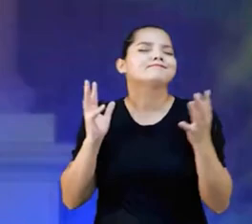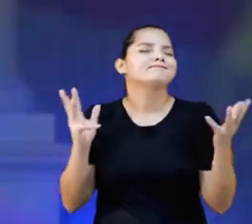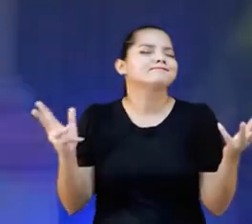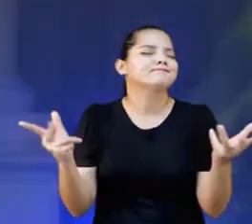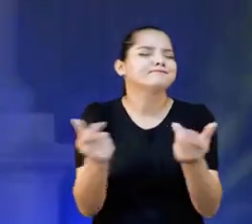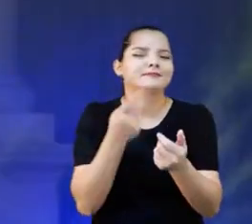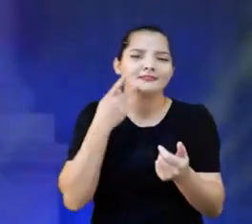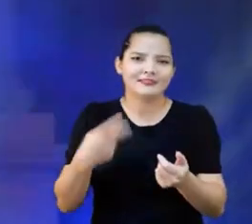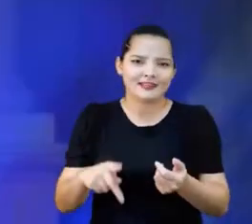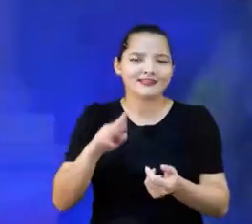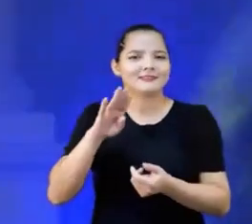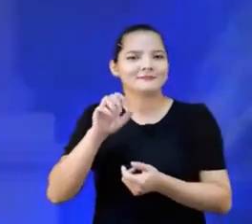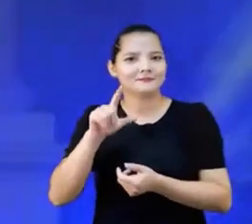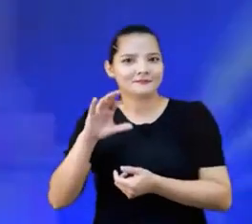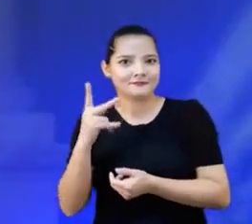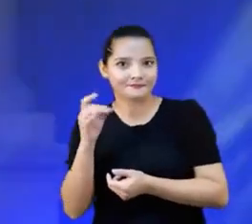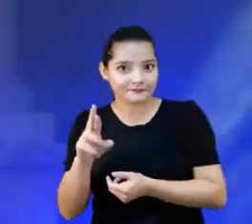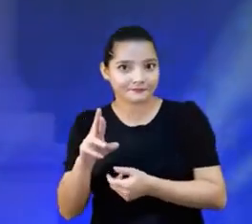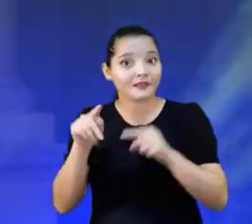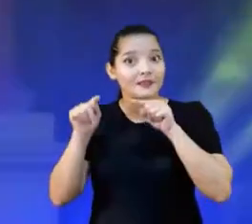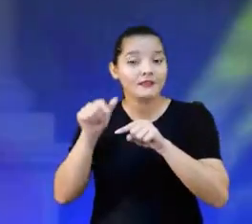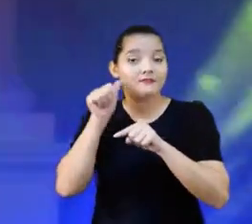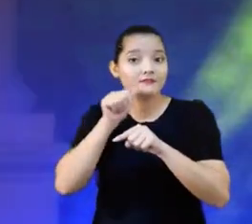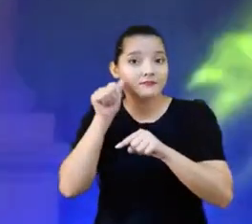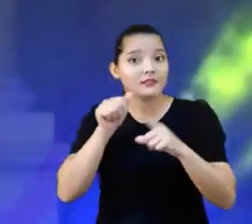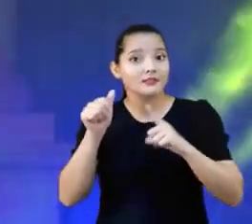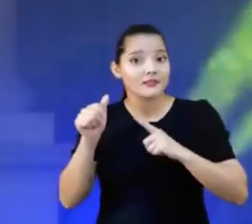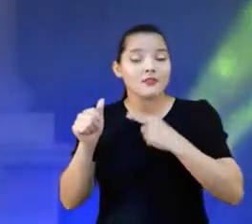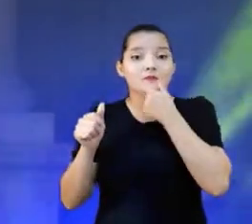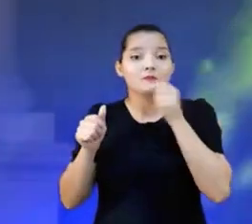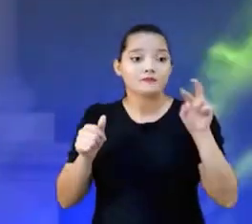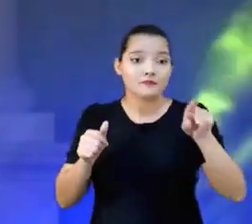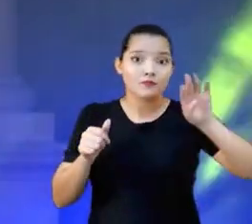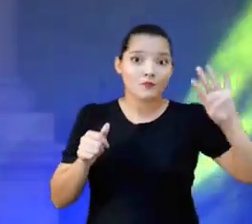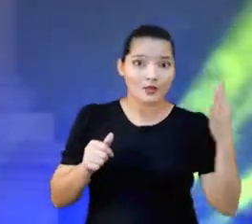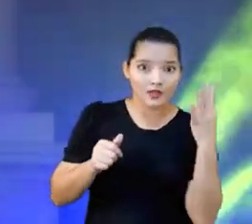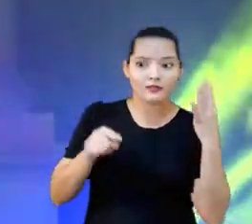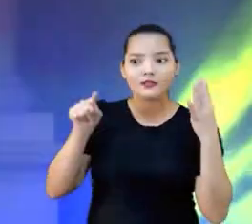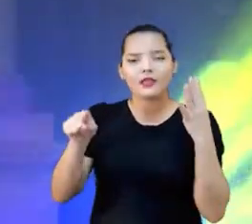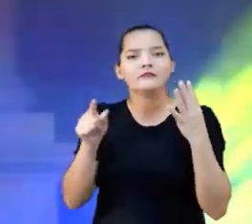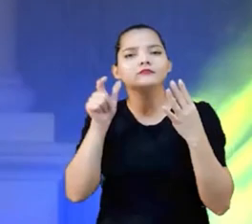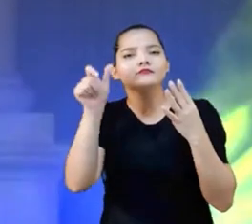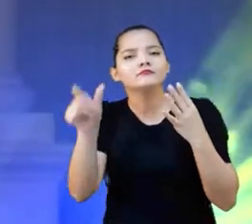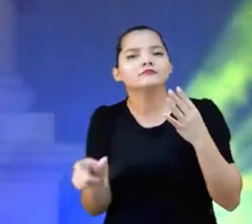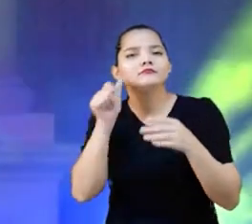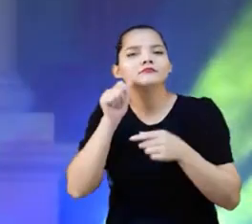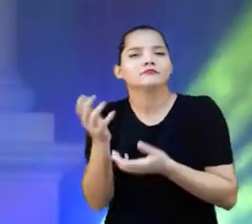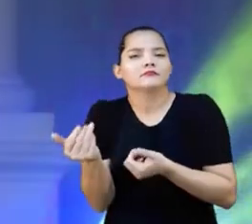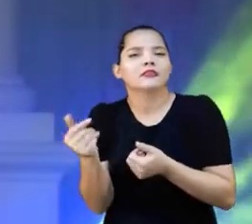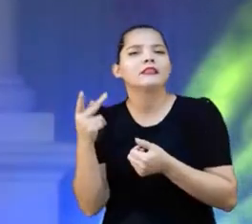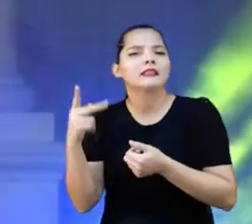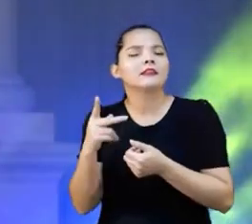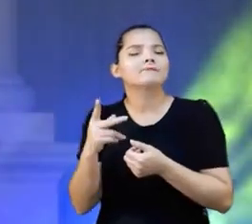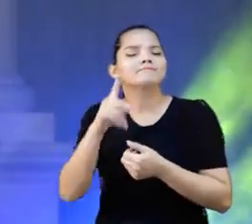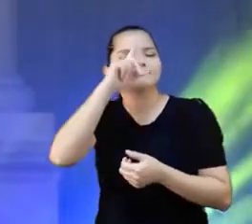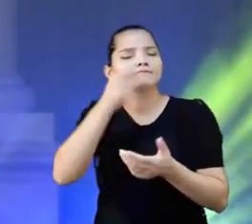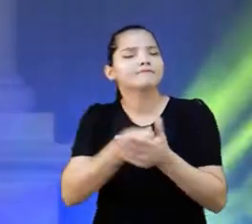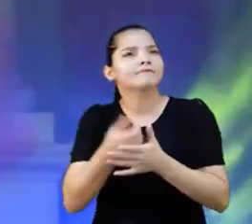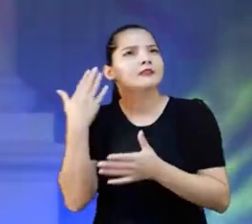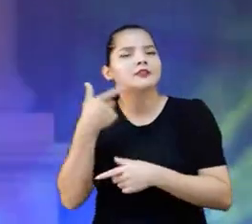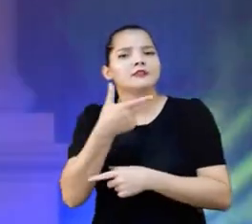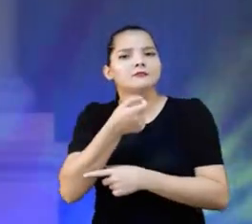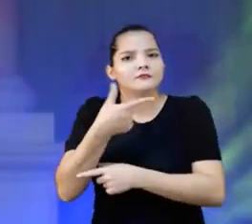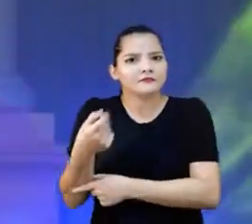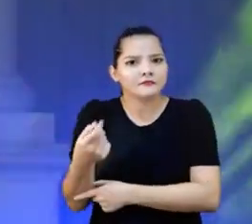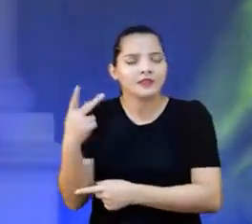artista cearense. Caçula entre quatro irmãos, ela se viu convidada a seguir os rumos da música quando, em